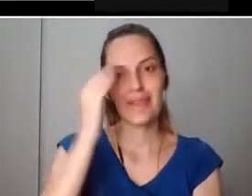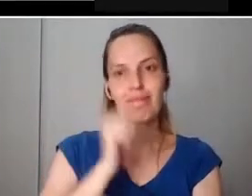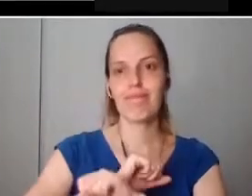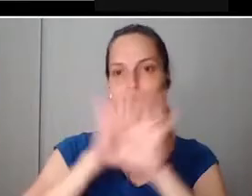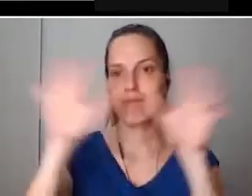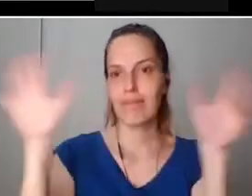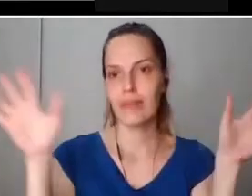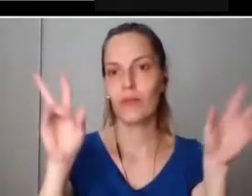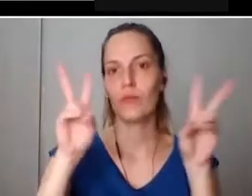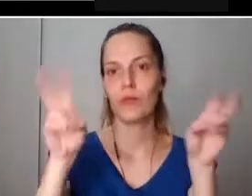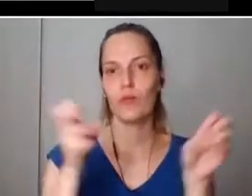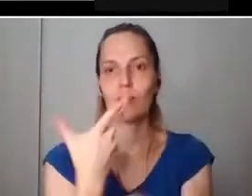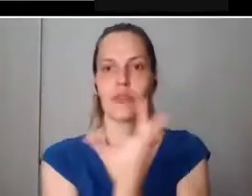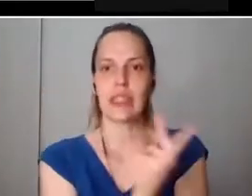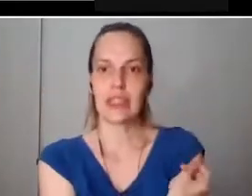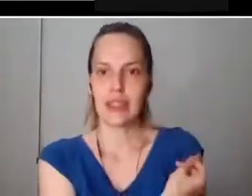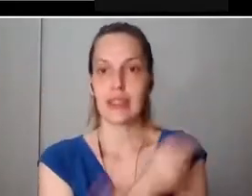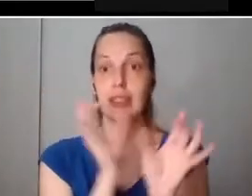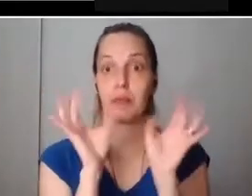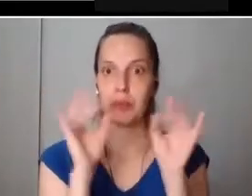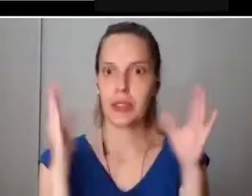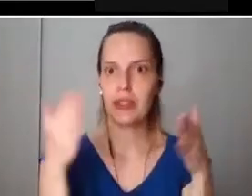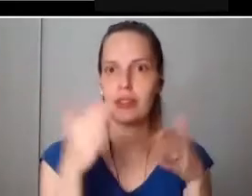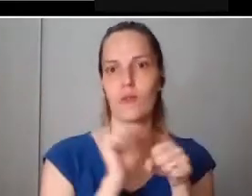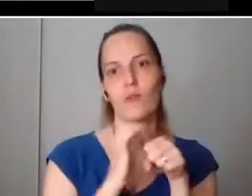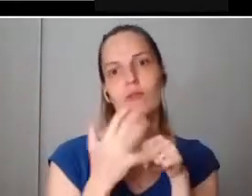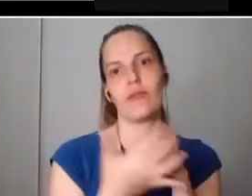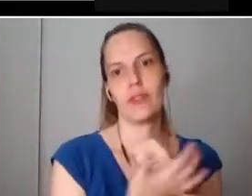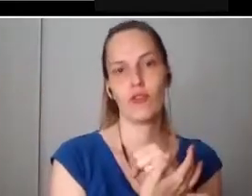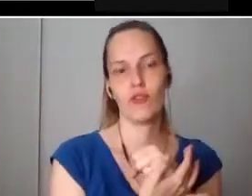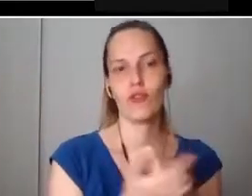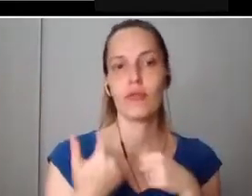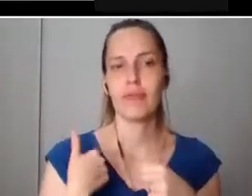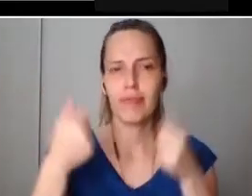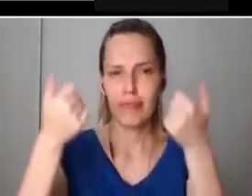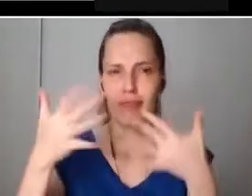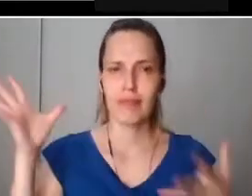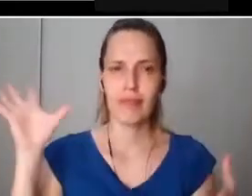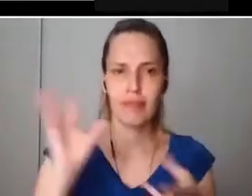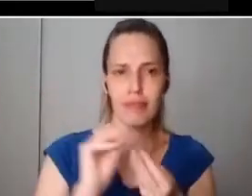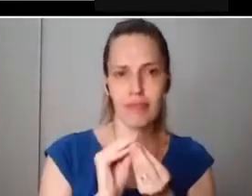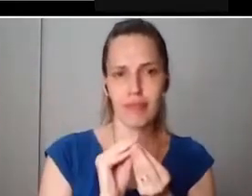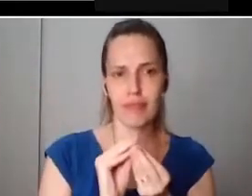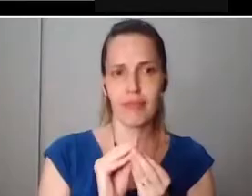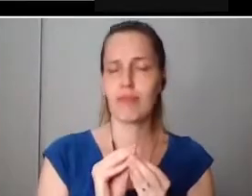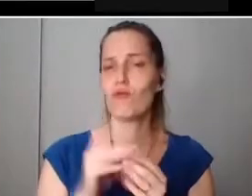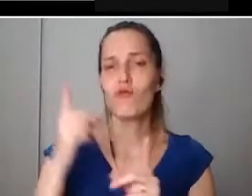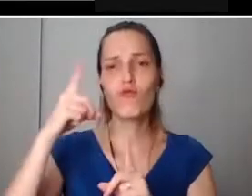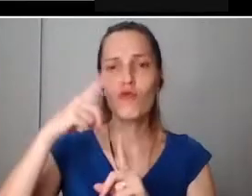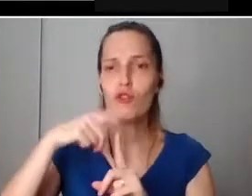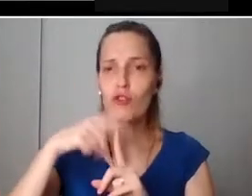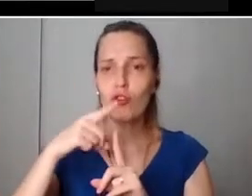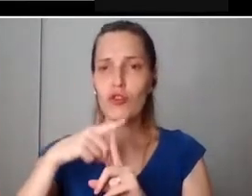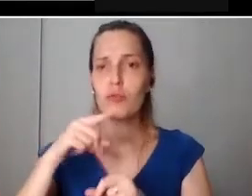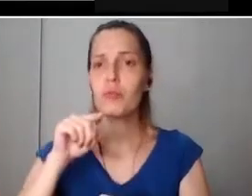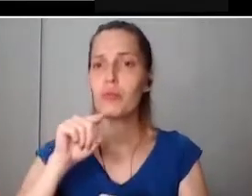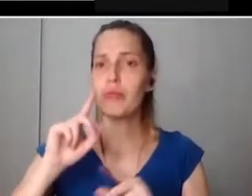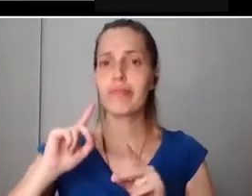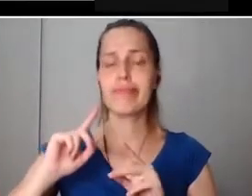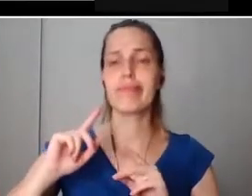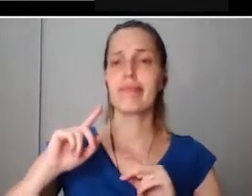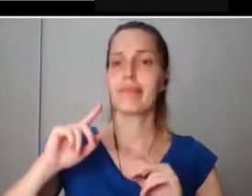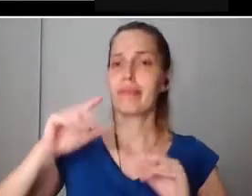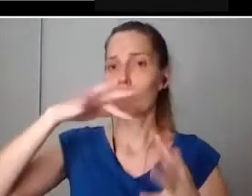Então, eu vou falar um resumo do que a gente vai falar aqui, que é que tipo de imunidade a gente quer para o SARS-CoV-2, quando a gente pensa em